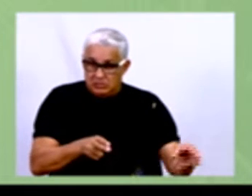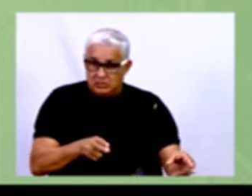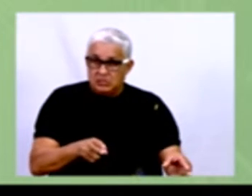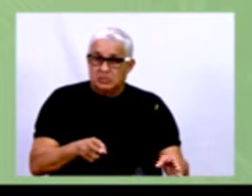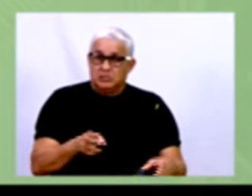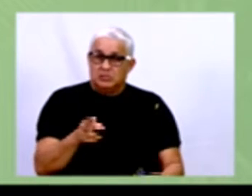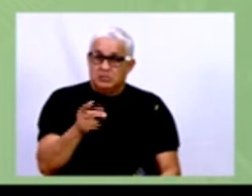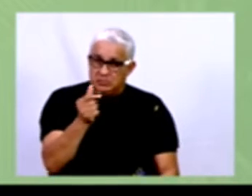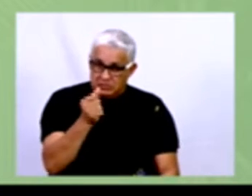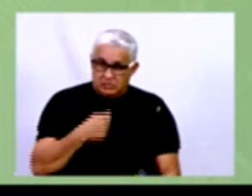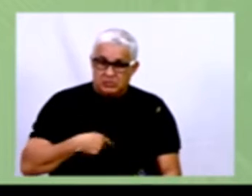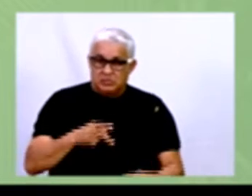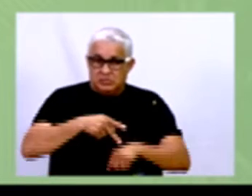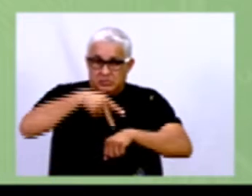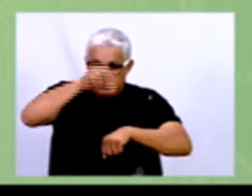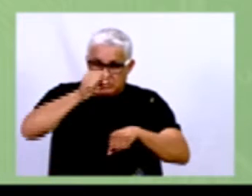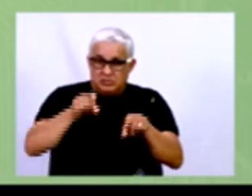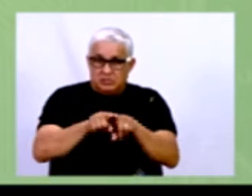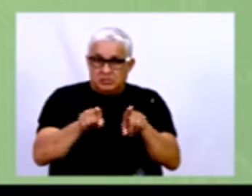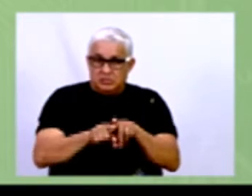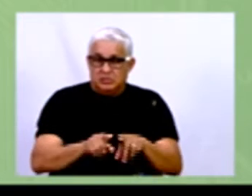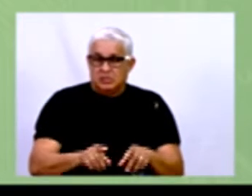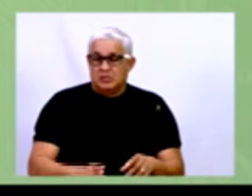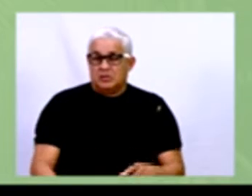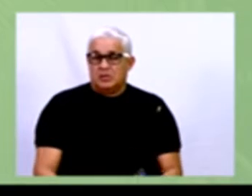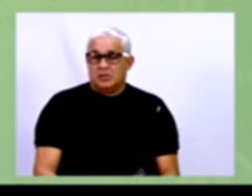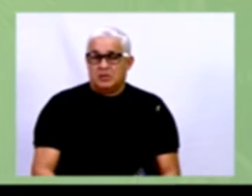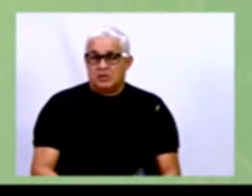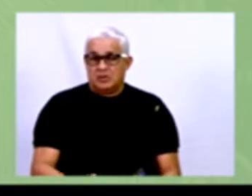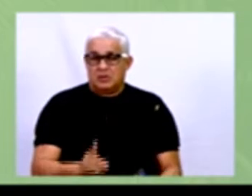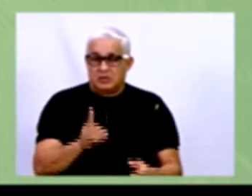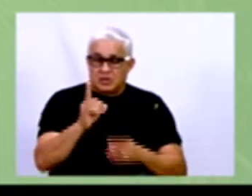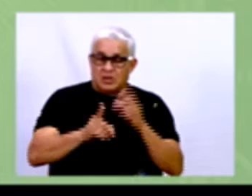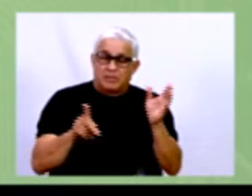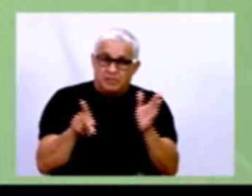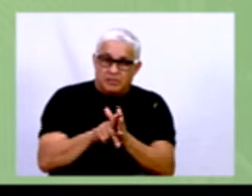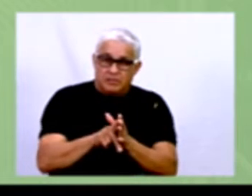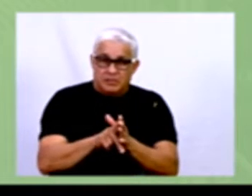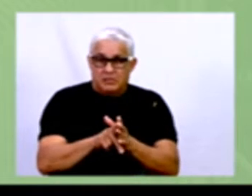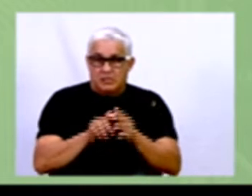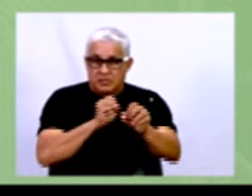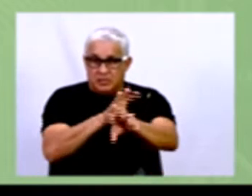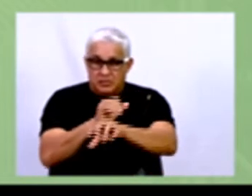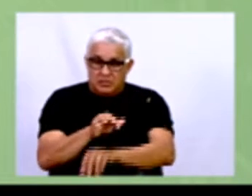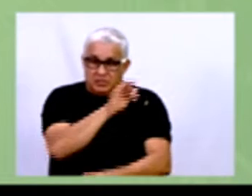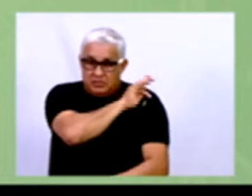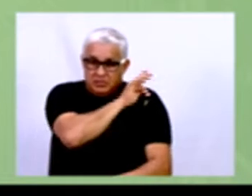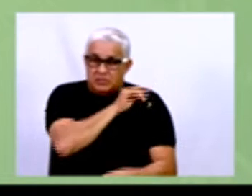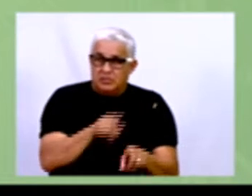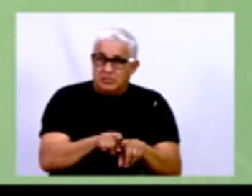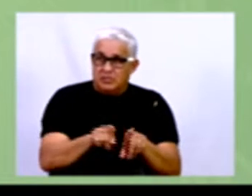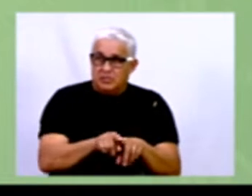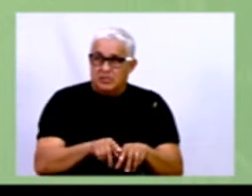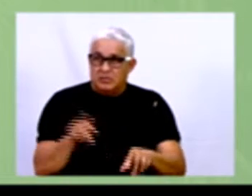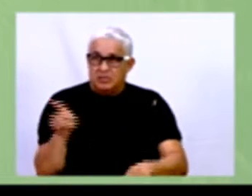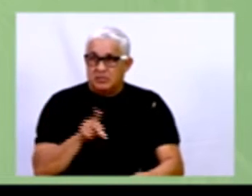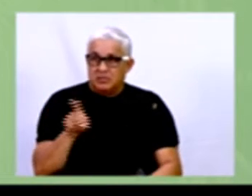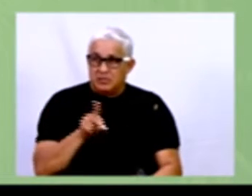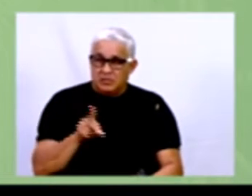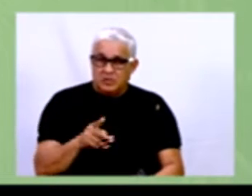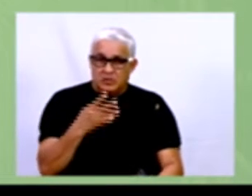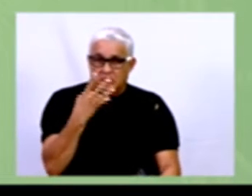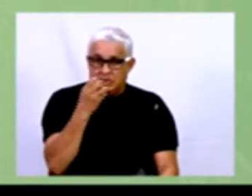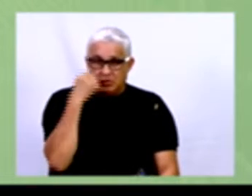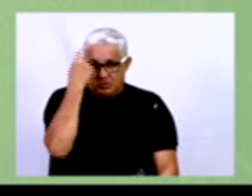tenho pós-graduação em Didática do Ensino Superior e estou concluindo um mestrado em Administração. Sou professora efetiva, 40